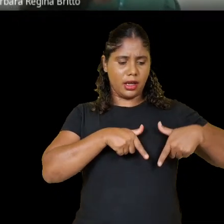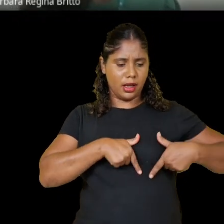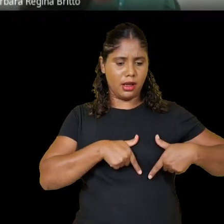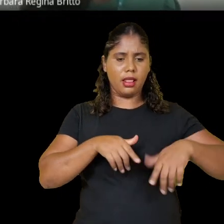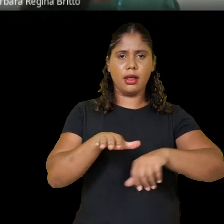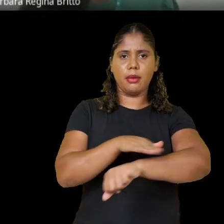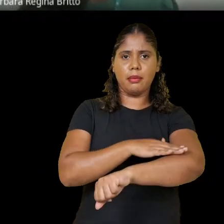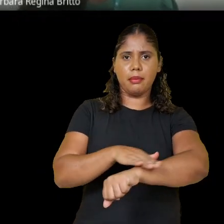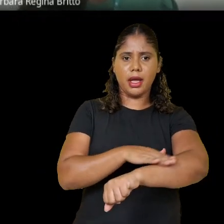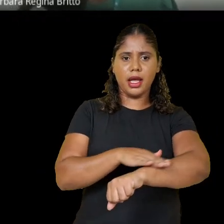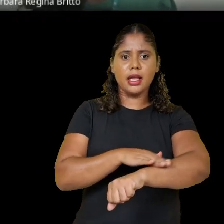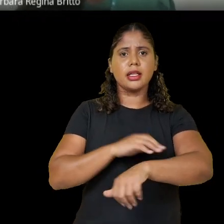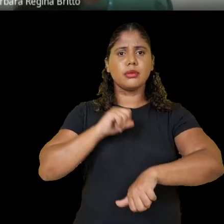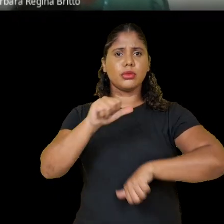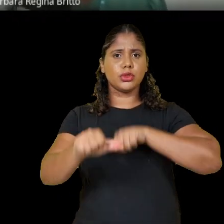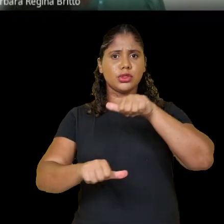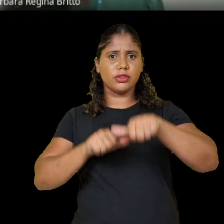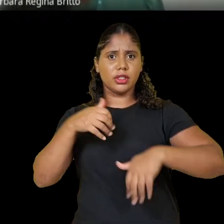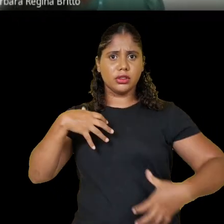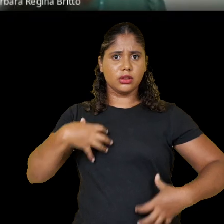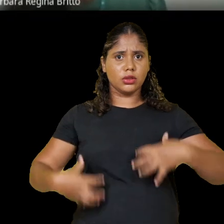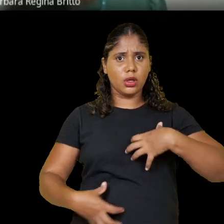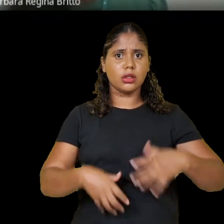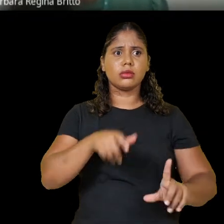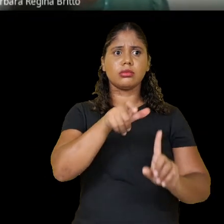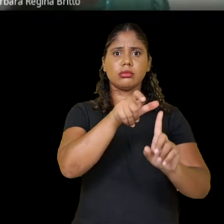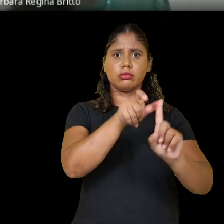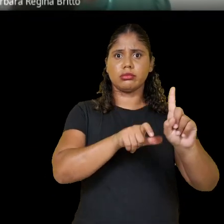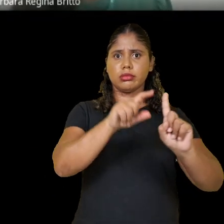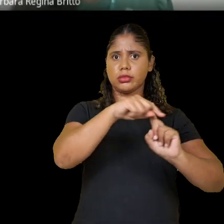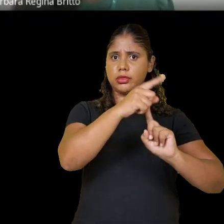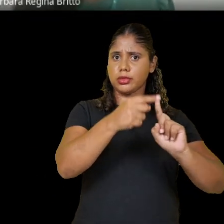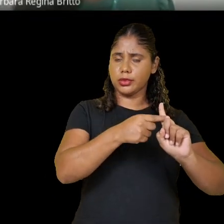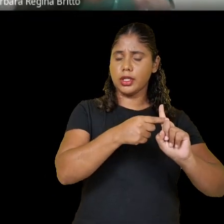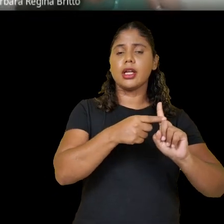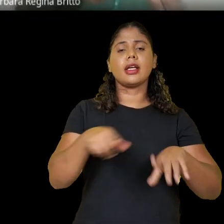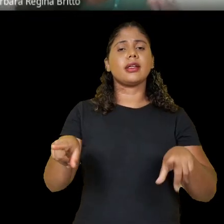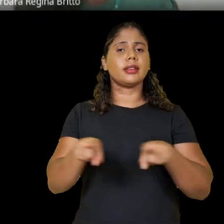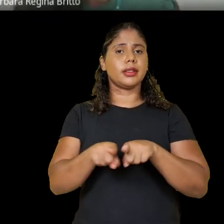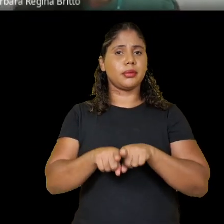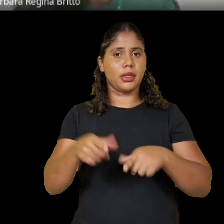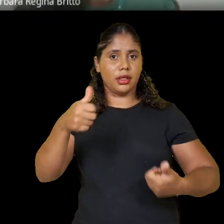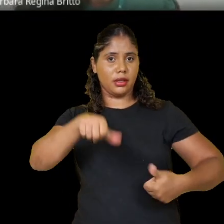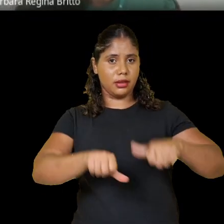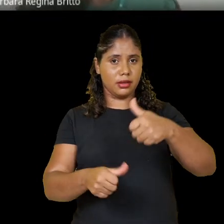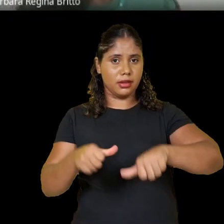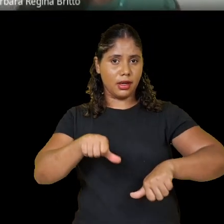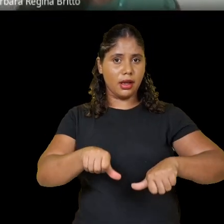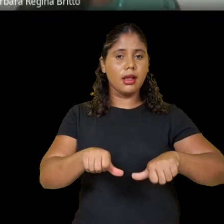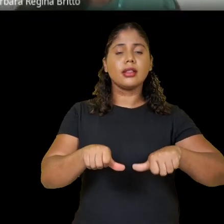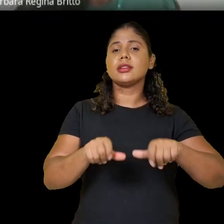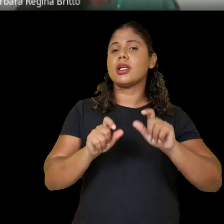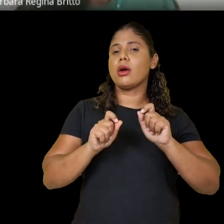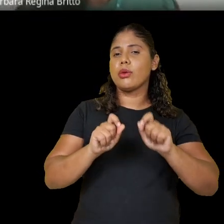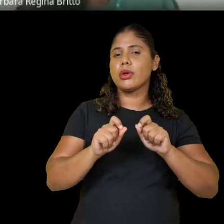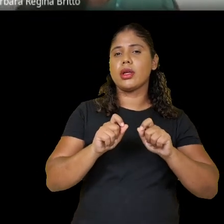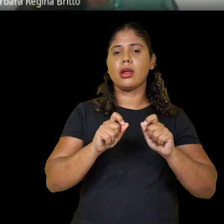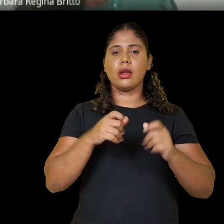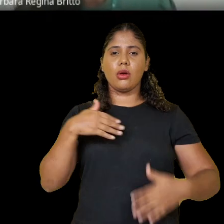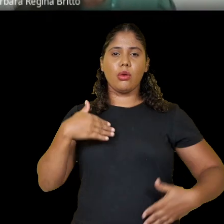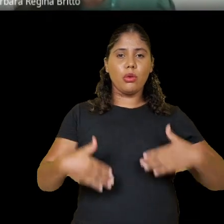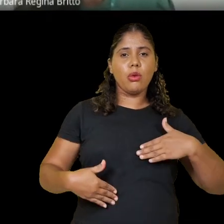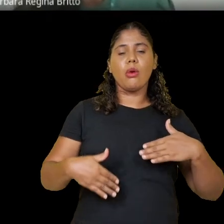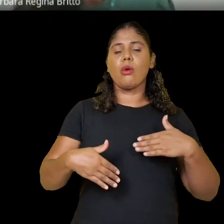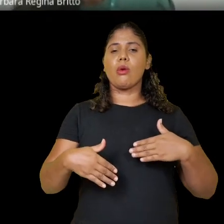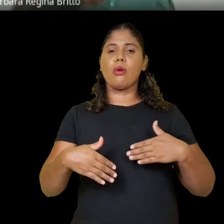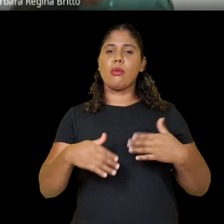modificações locais no organismo das pessoas gestantes, além de analisar os mecanismos adaptativos do